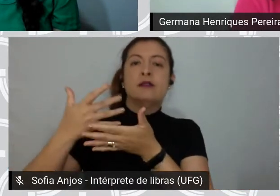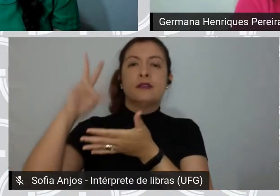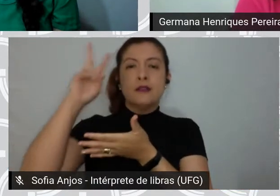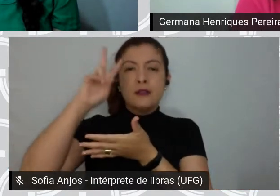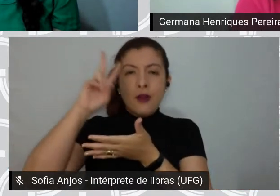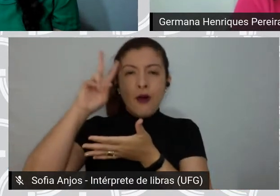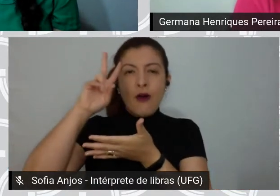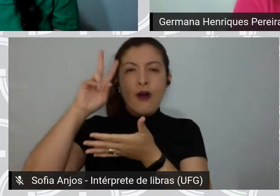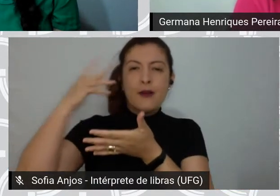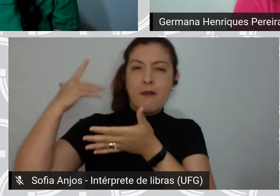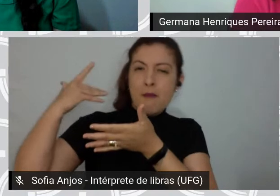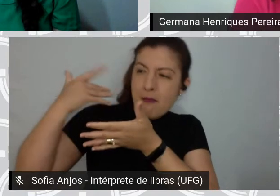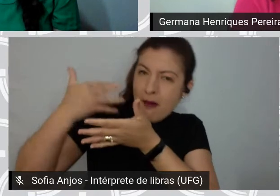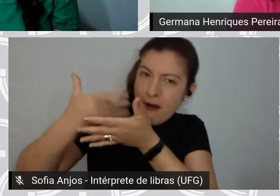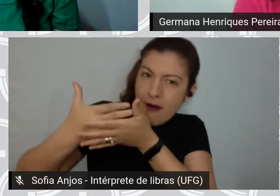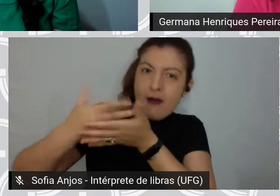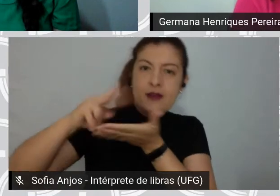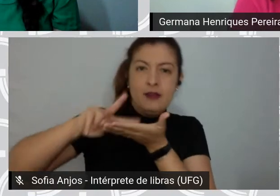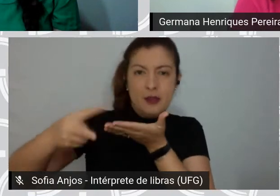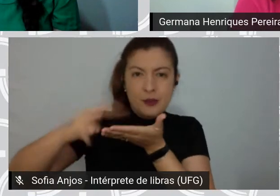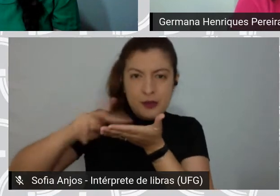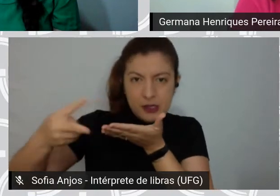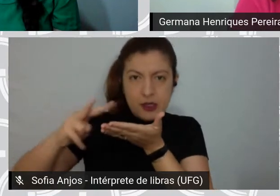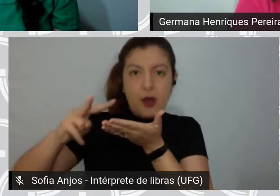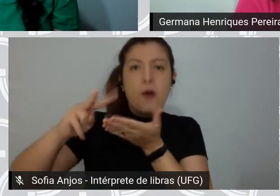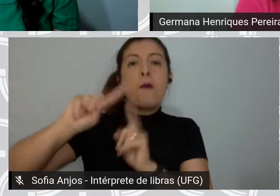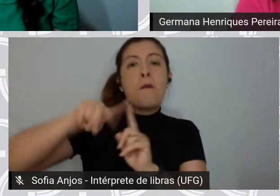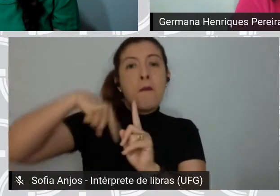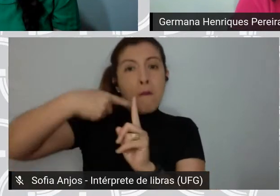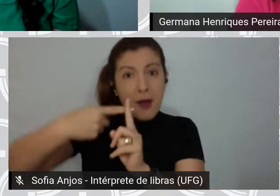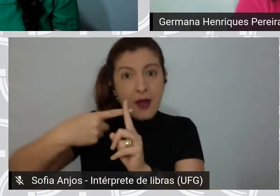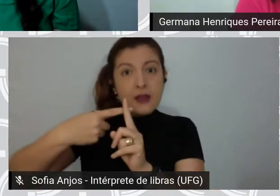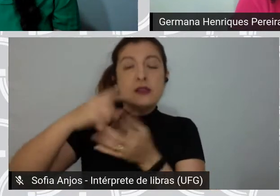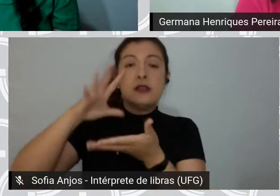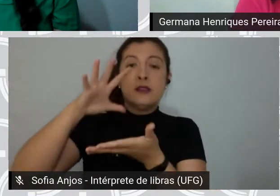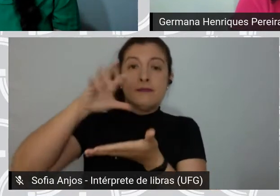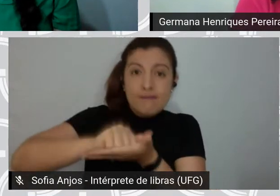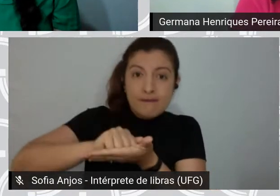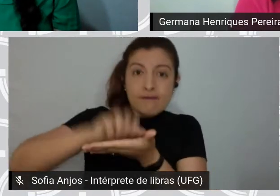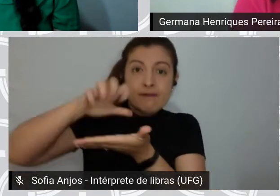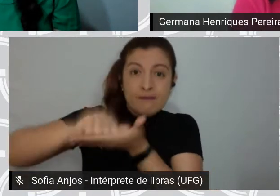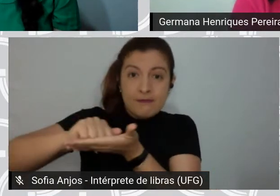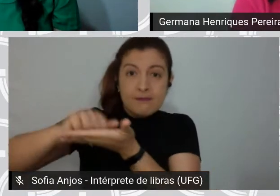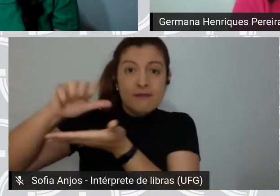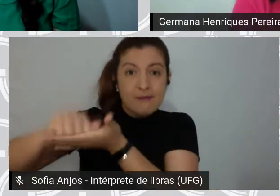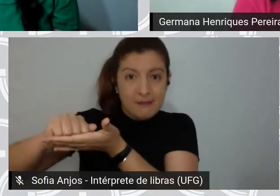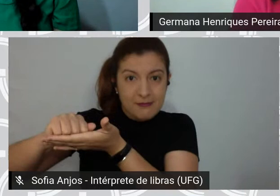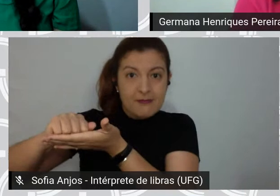implica para mim também pensar a história e a historiografia da literatura.